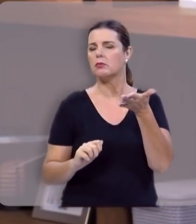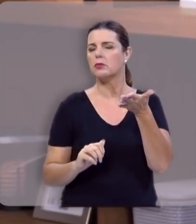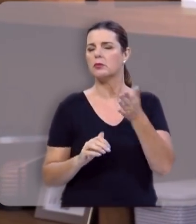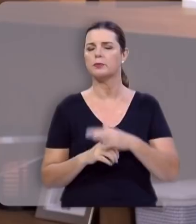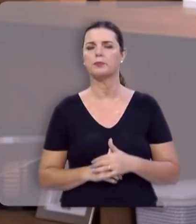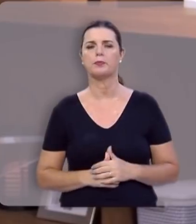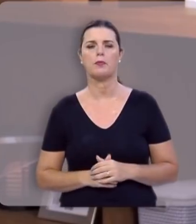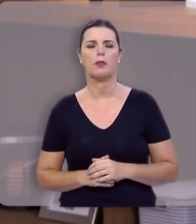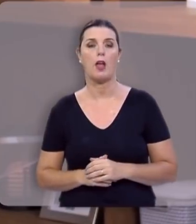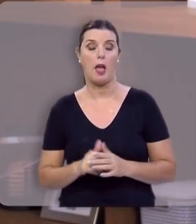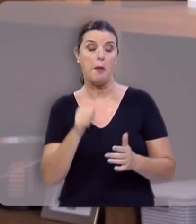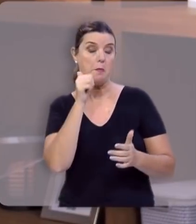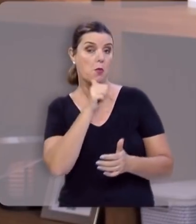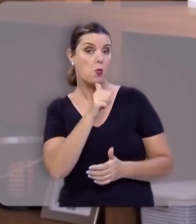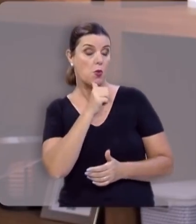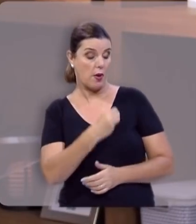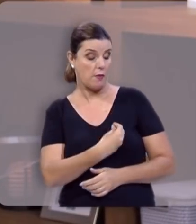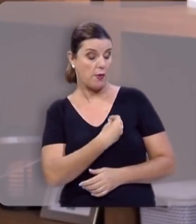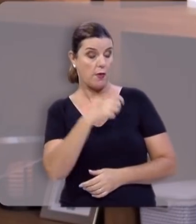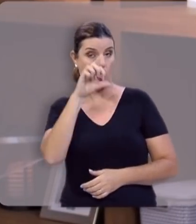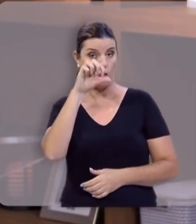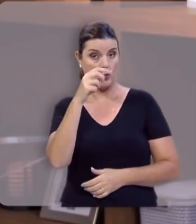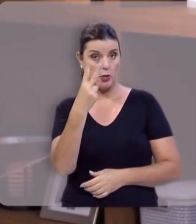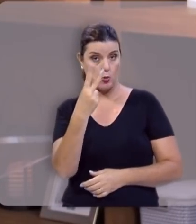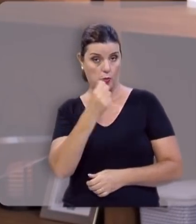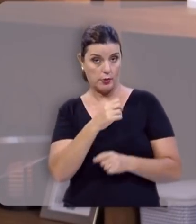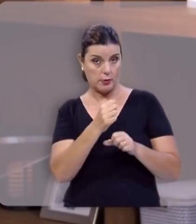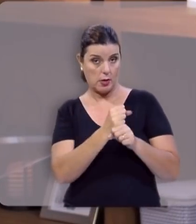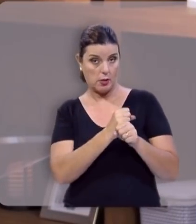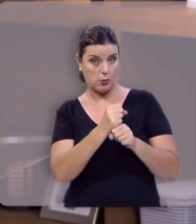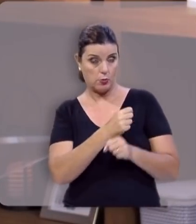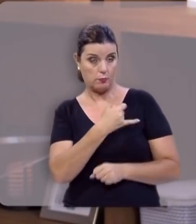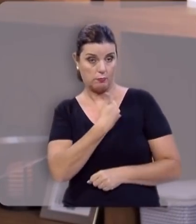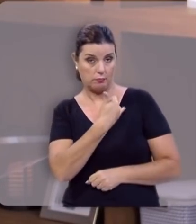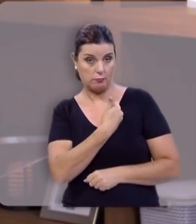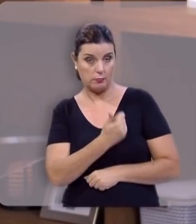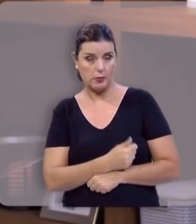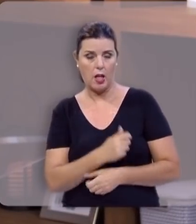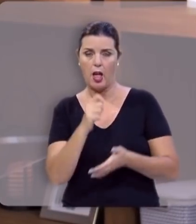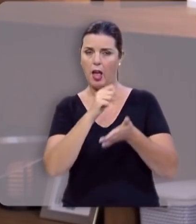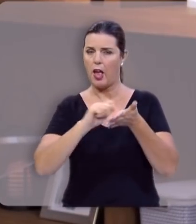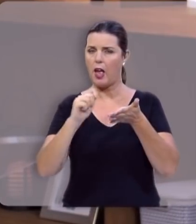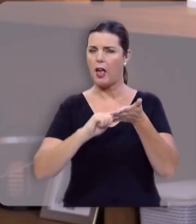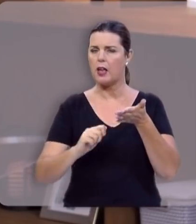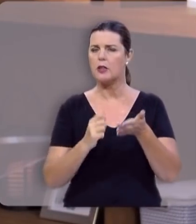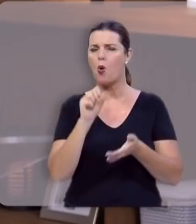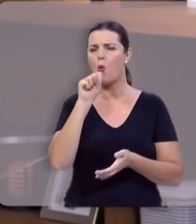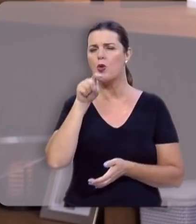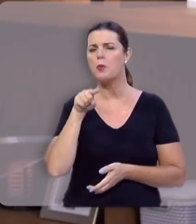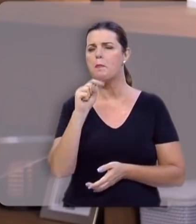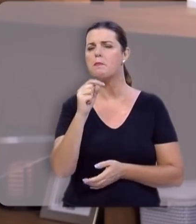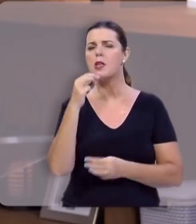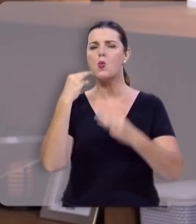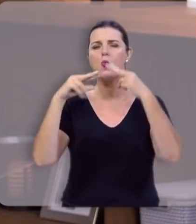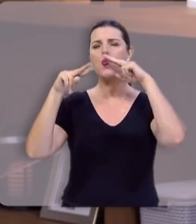os tempos. Esta mulher viveu 92 anos. Ela escreveu mais de 8.000